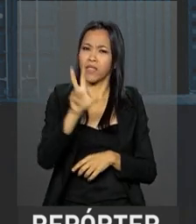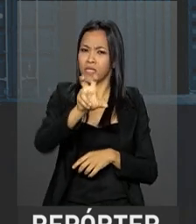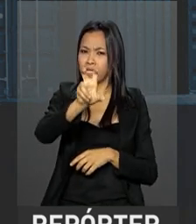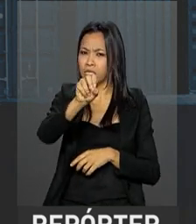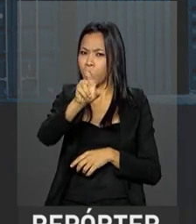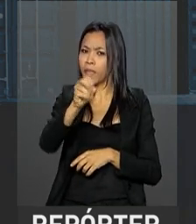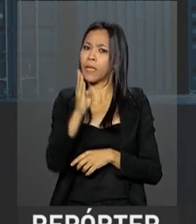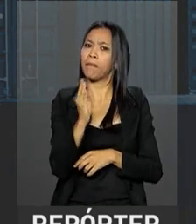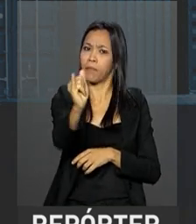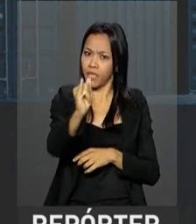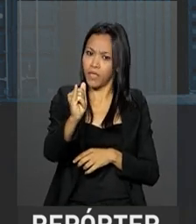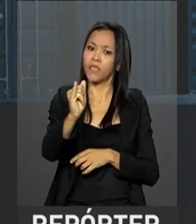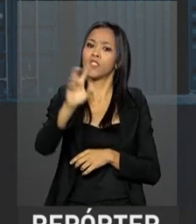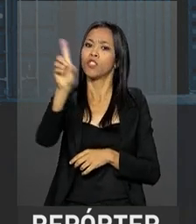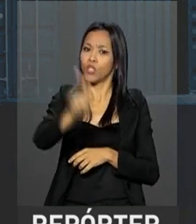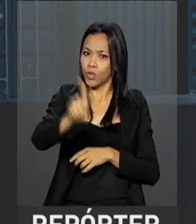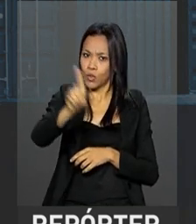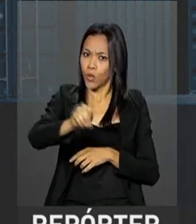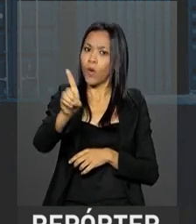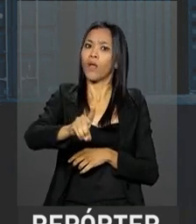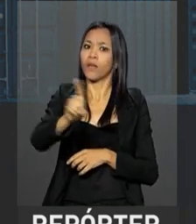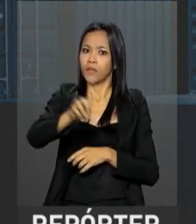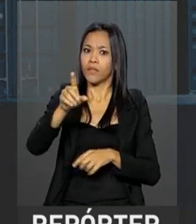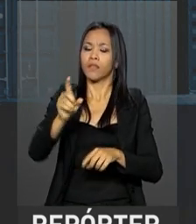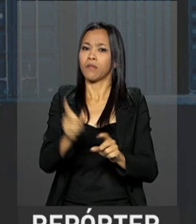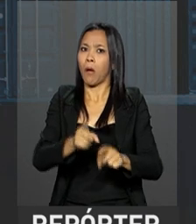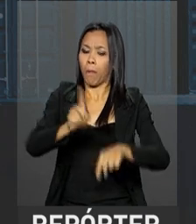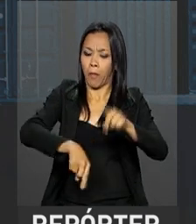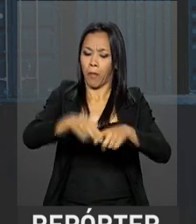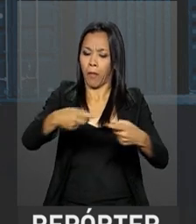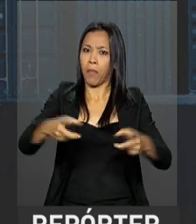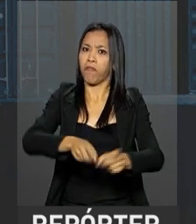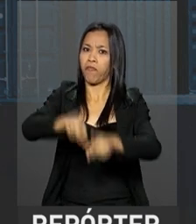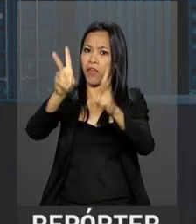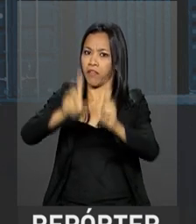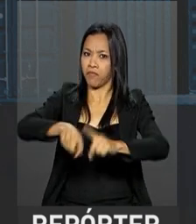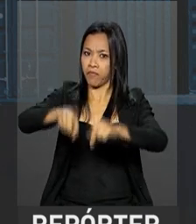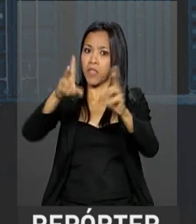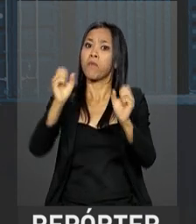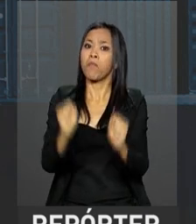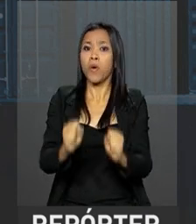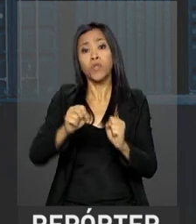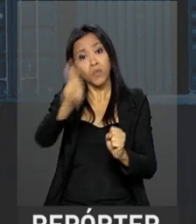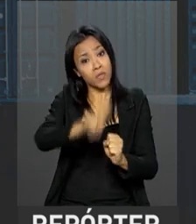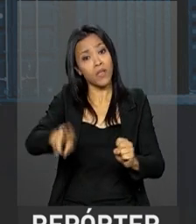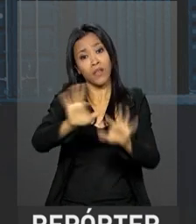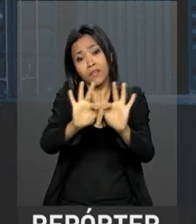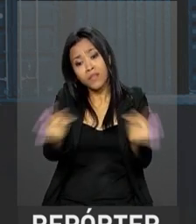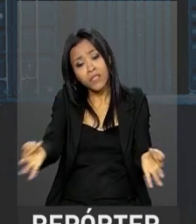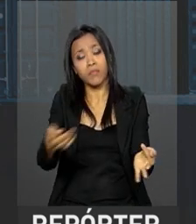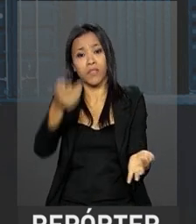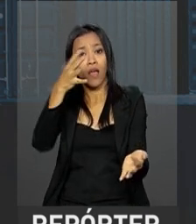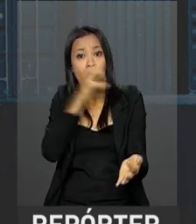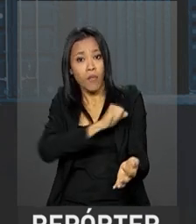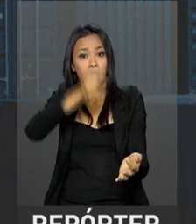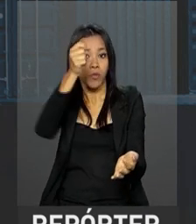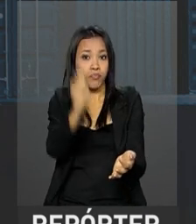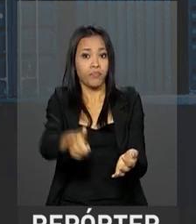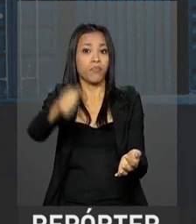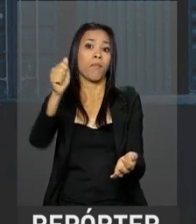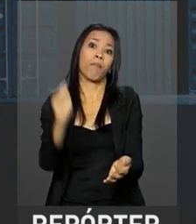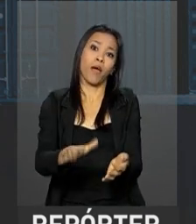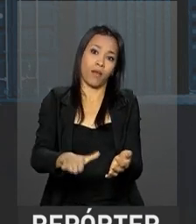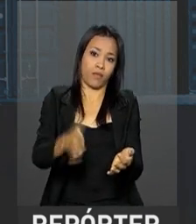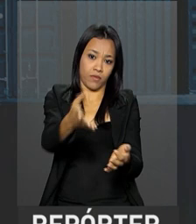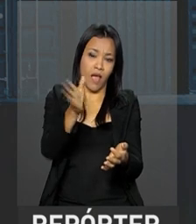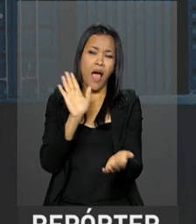50 bilhões de dólares de exportações podem agora se beneficiar de processos mais simples, rápidos e baratos. Até o